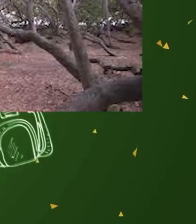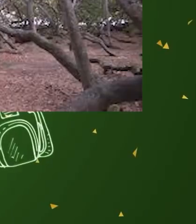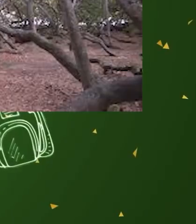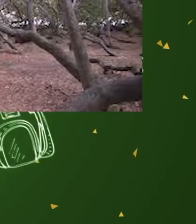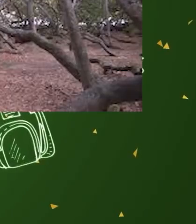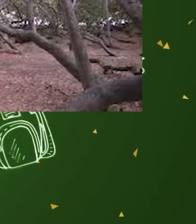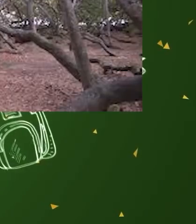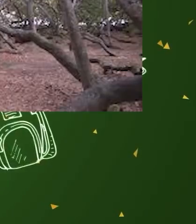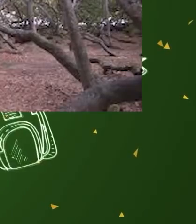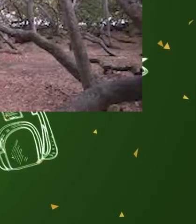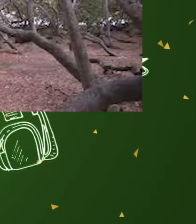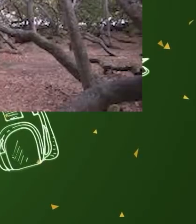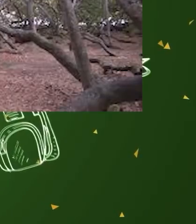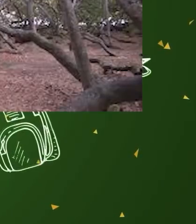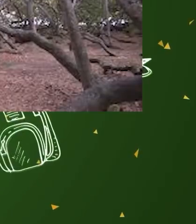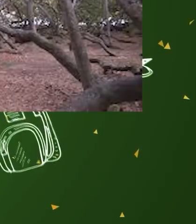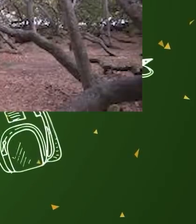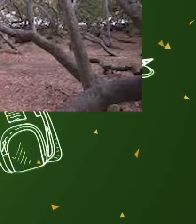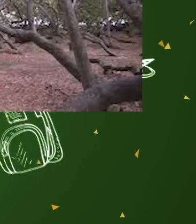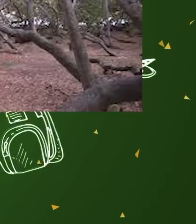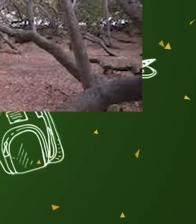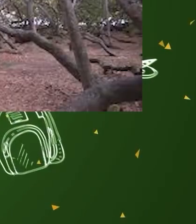novas raízes.